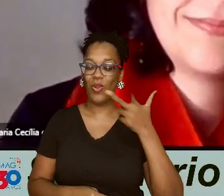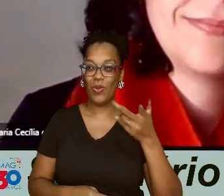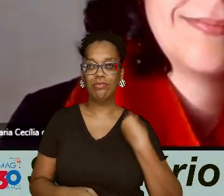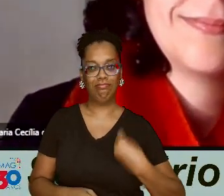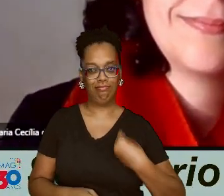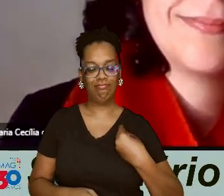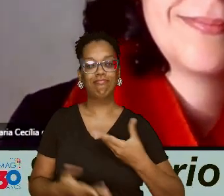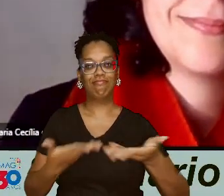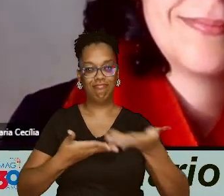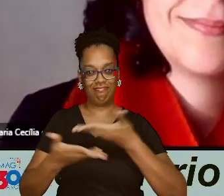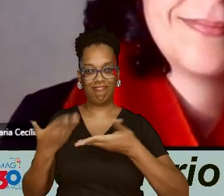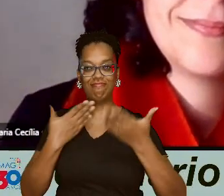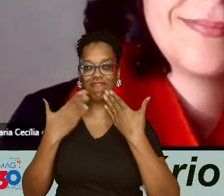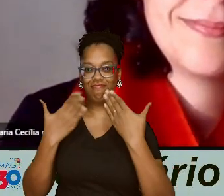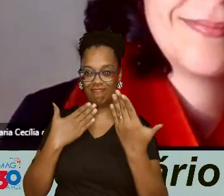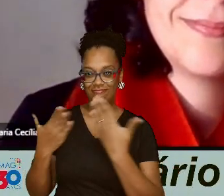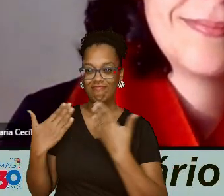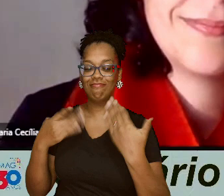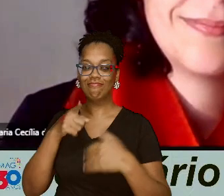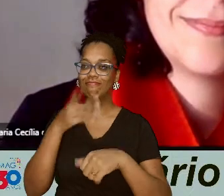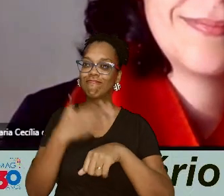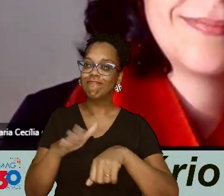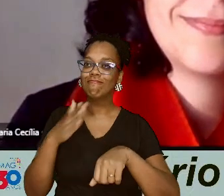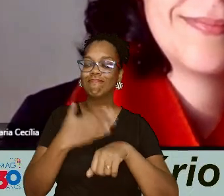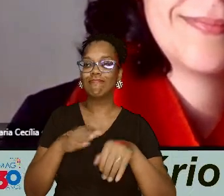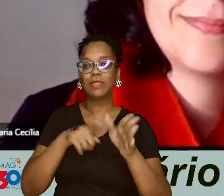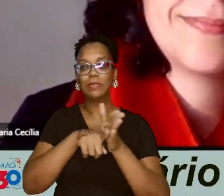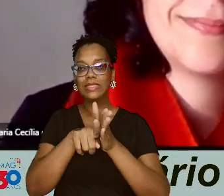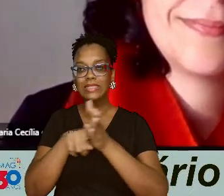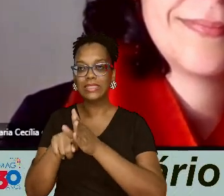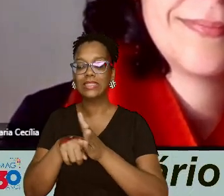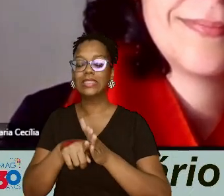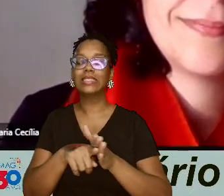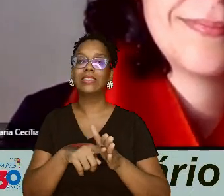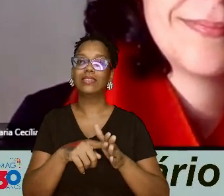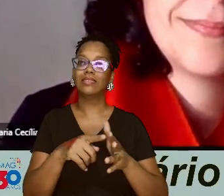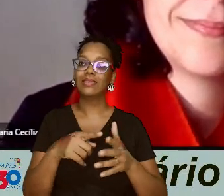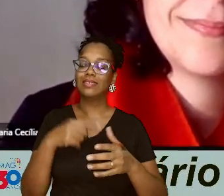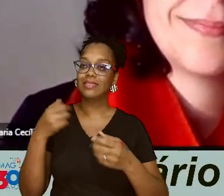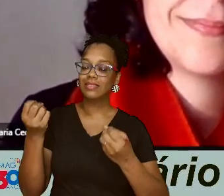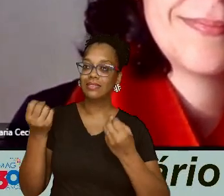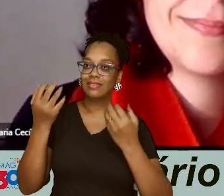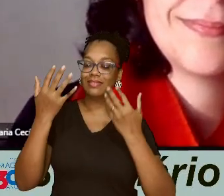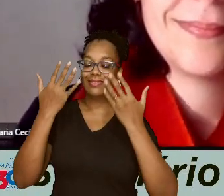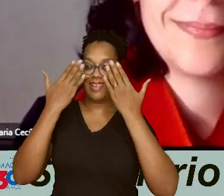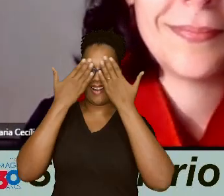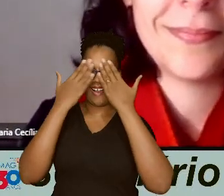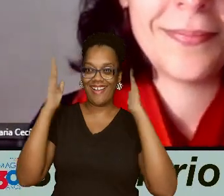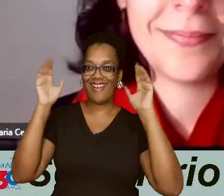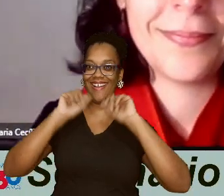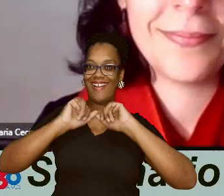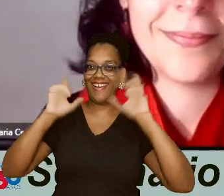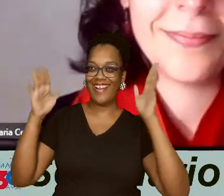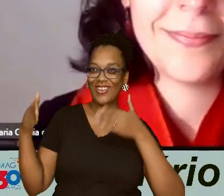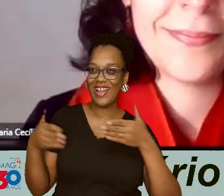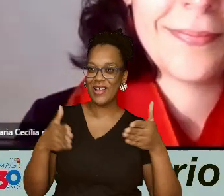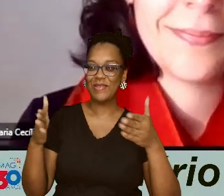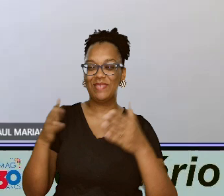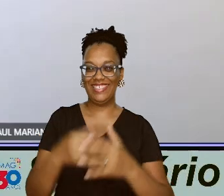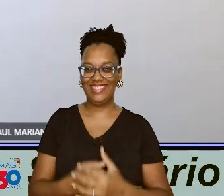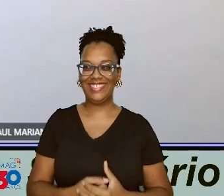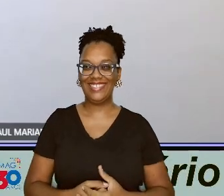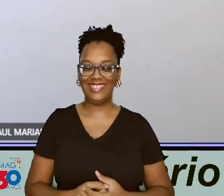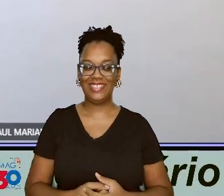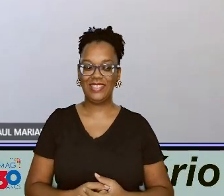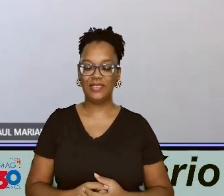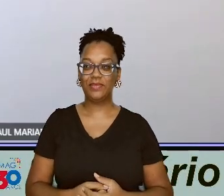conversas, né? A sua prática com as pesquisas nos encheu de luzes, né? Clareou o nosso caminho em vários momentos, né? E